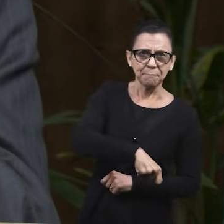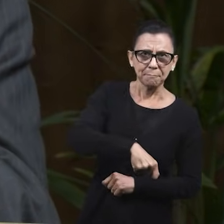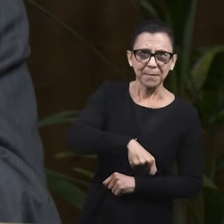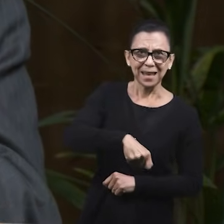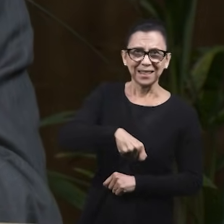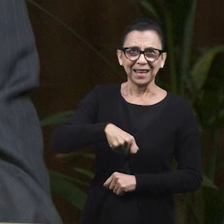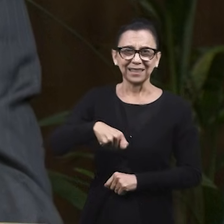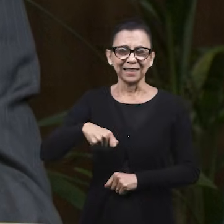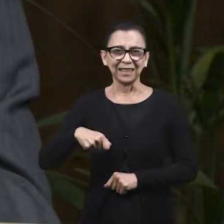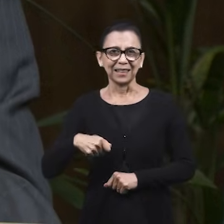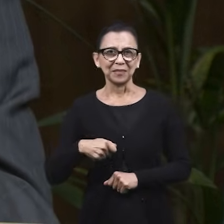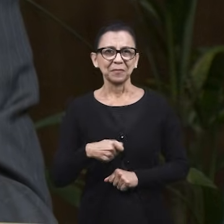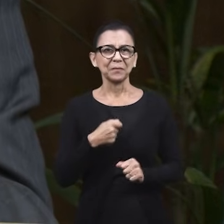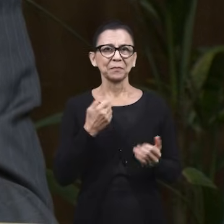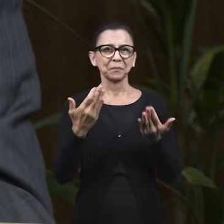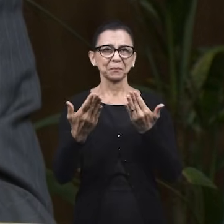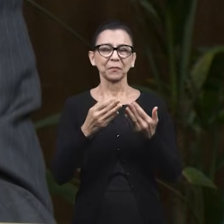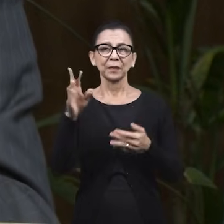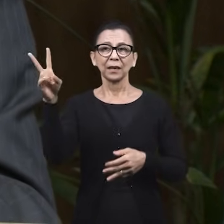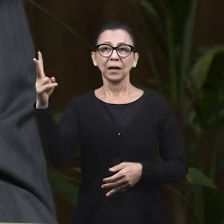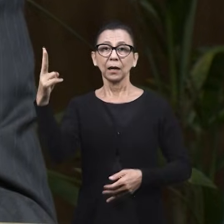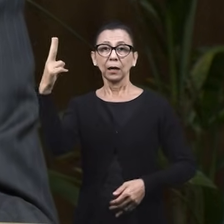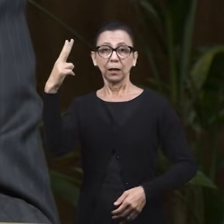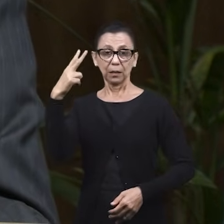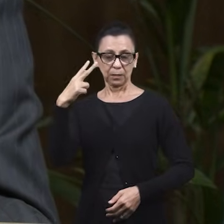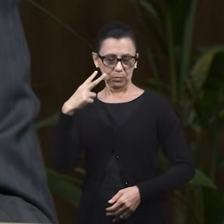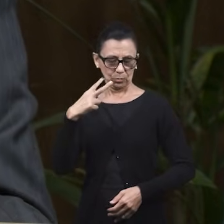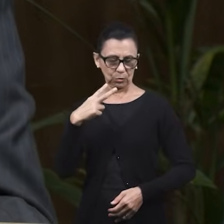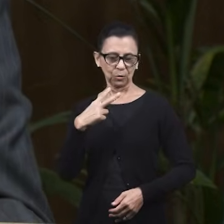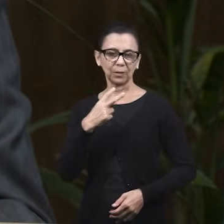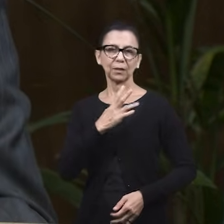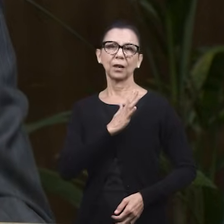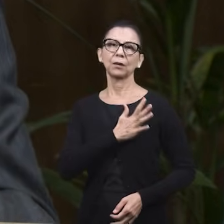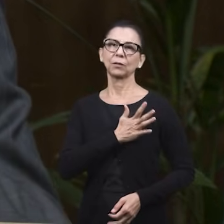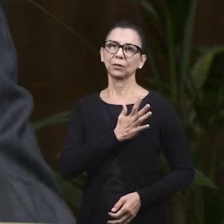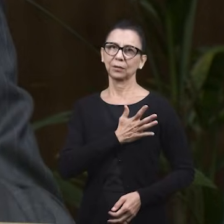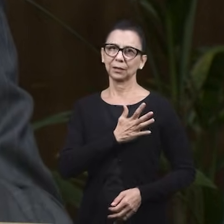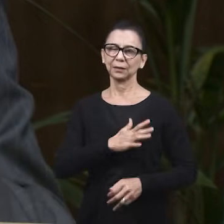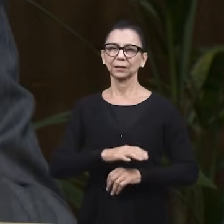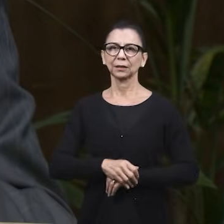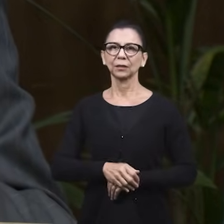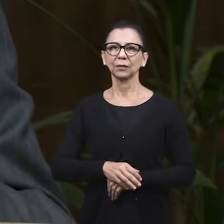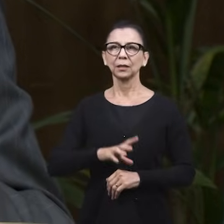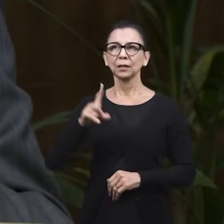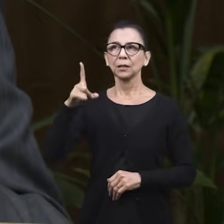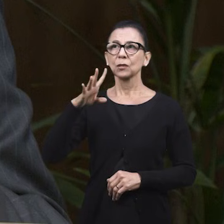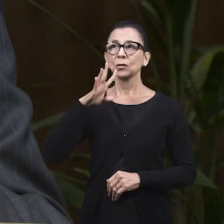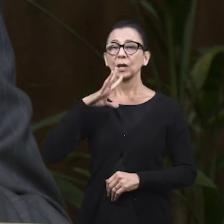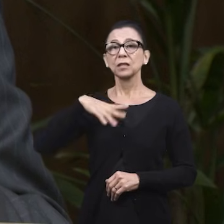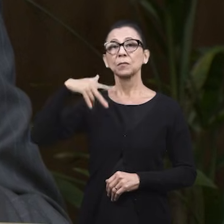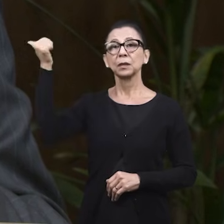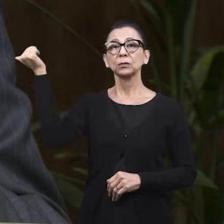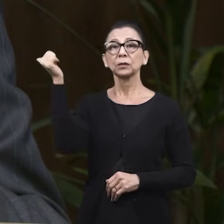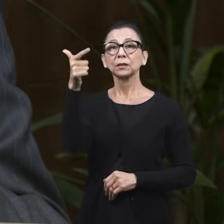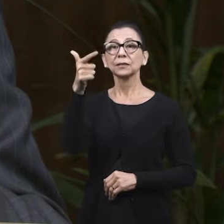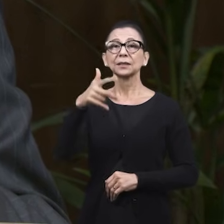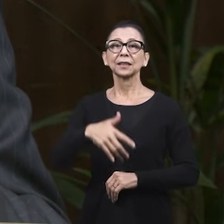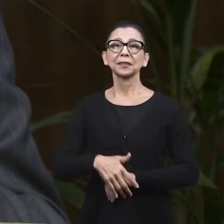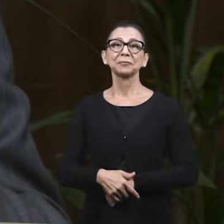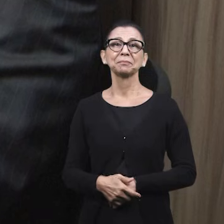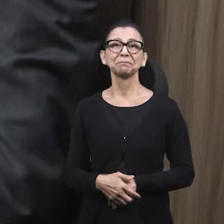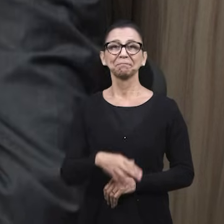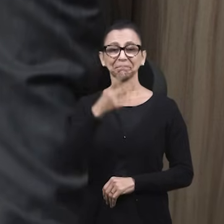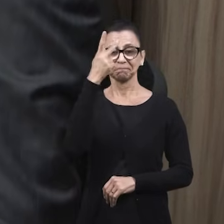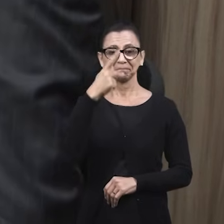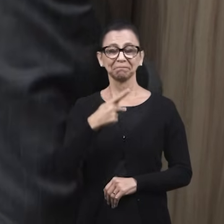de sondar o seu coração e responder aquilo muito além até do que você perguntou. Inclusive,